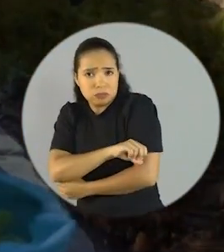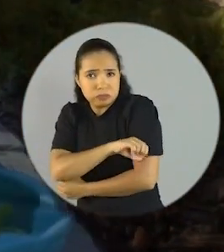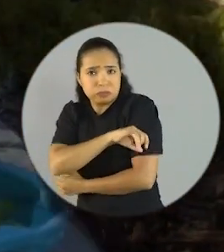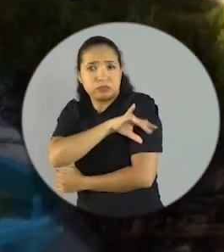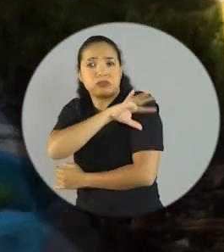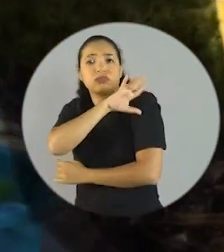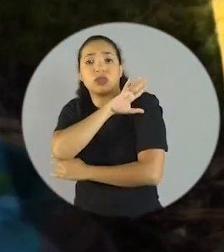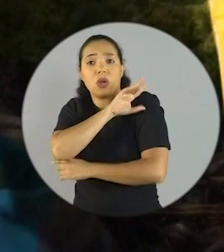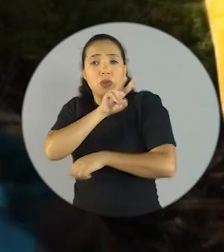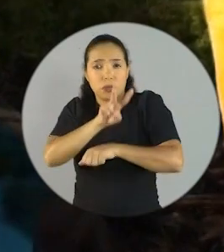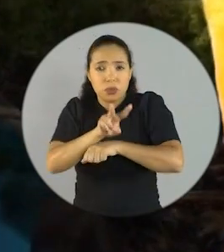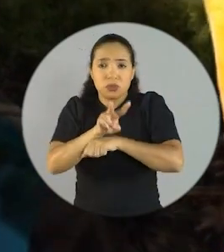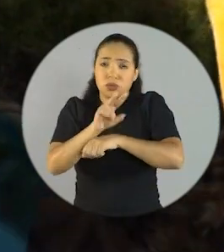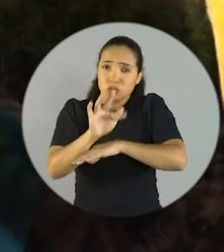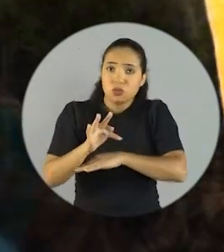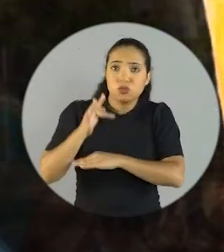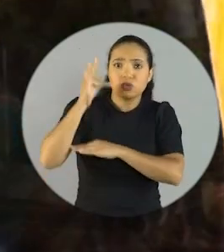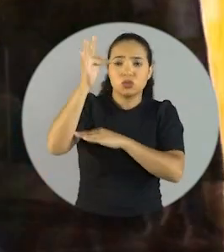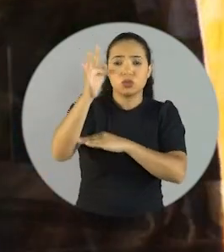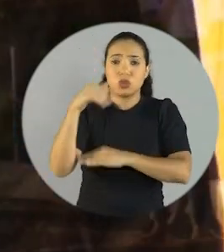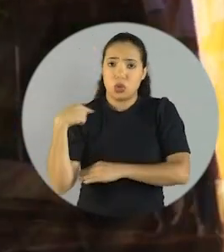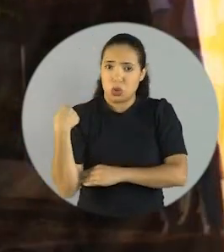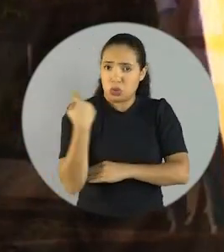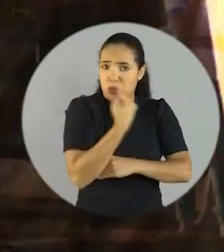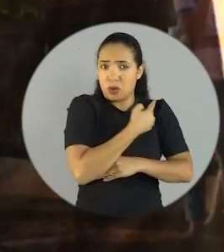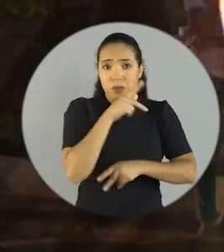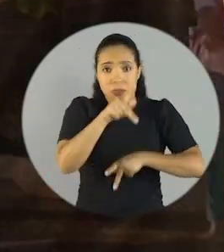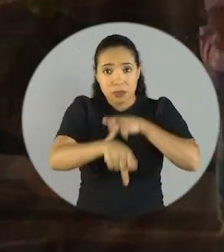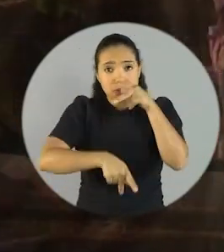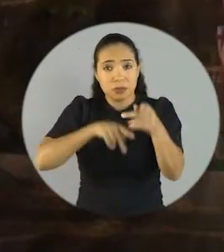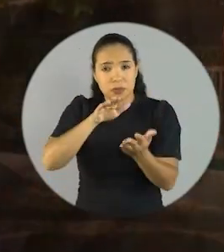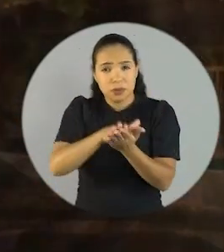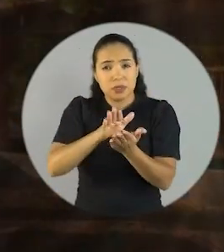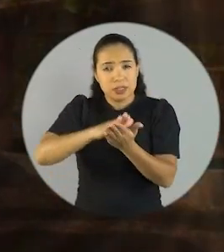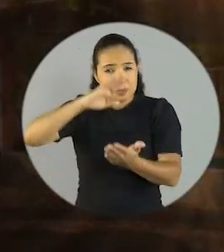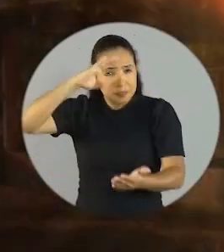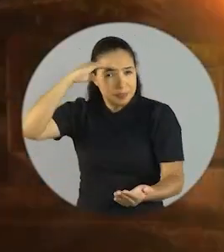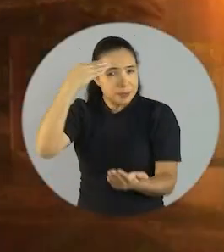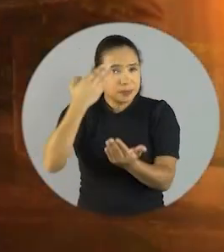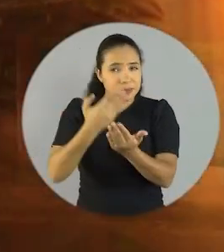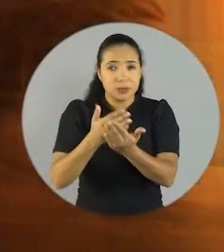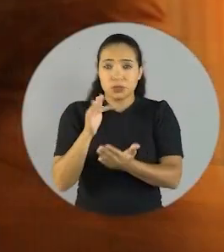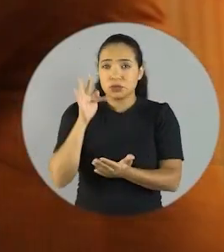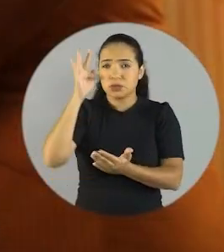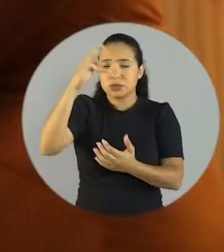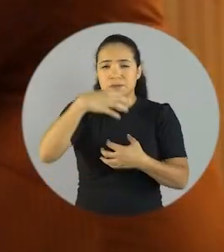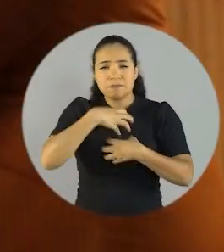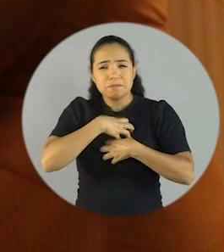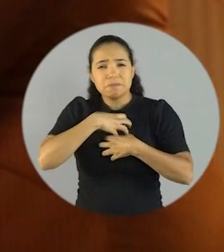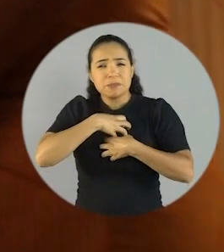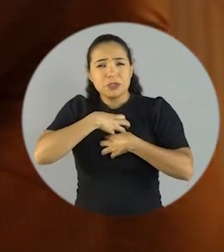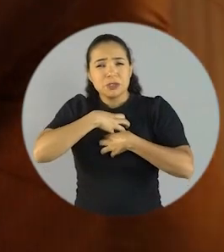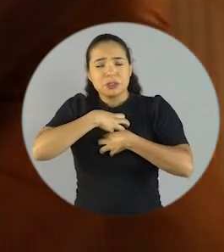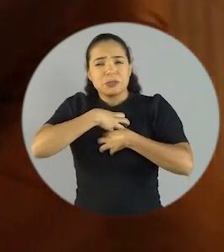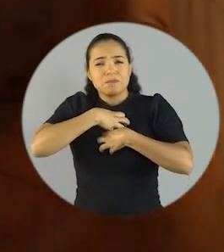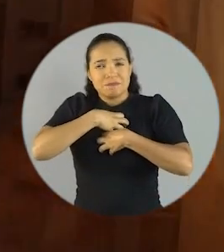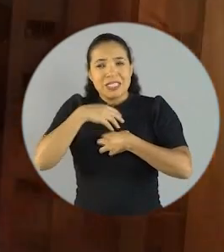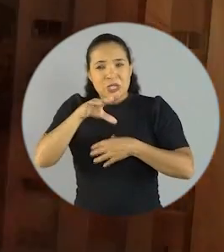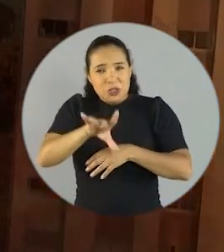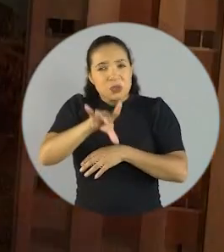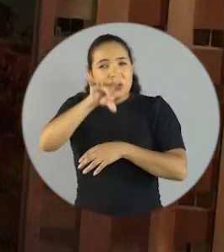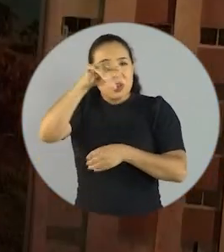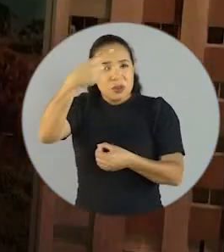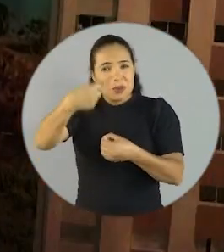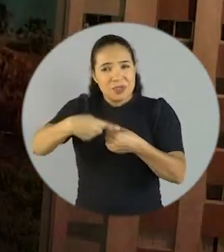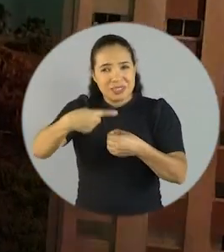protegem o futuro. E nós, palmenses, sempre acreditamos muito no futuro. Esse sentimento que nos